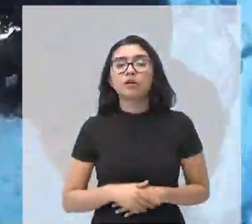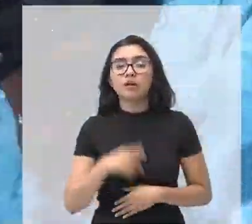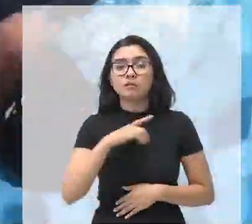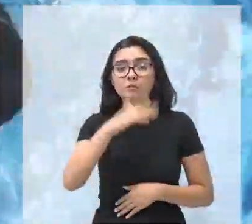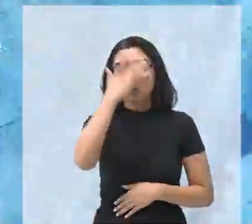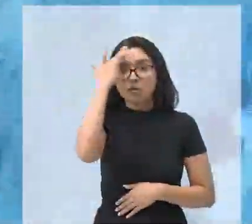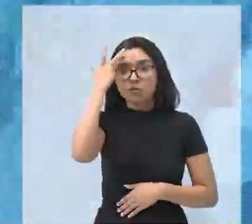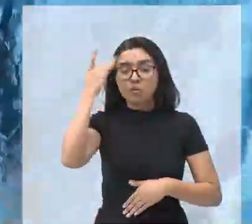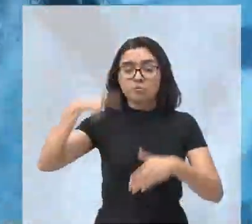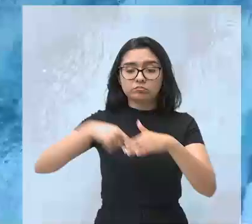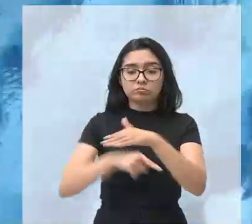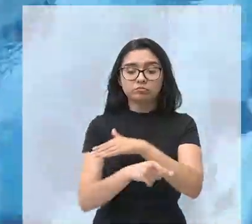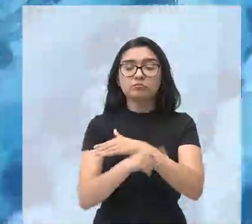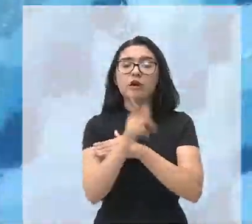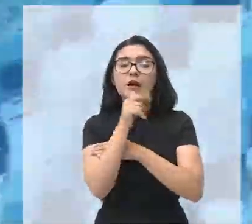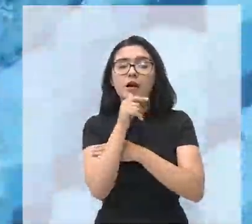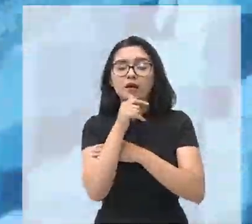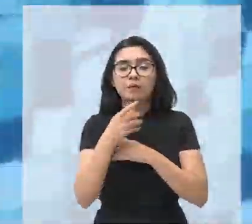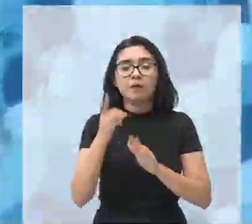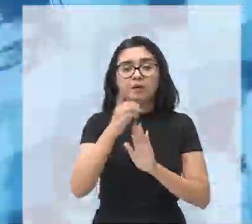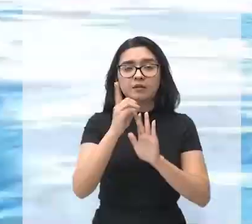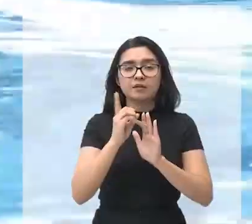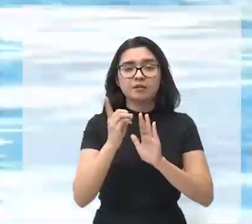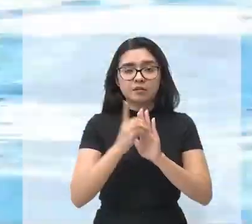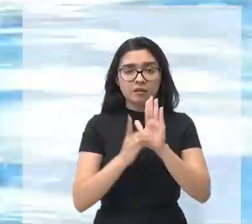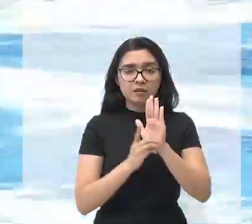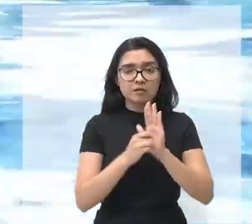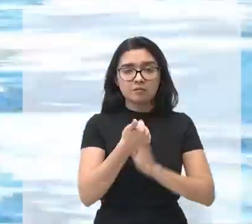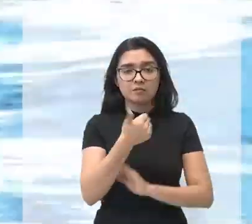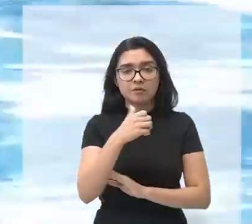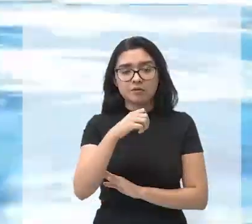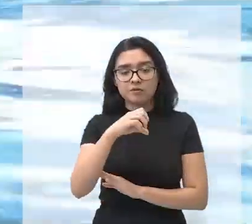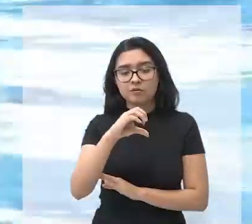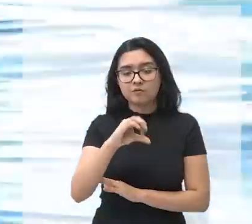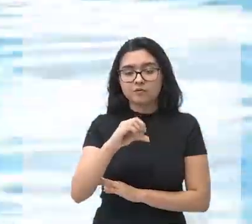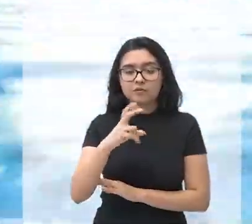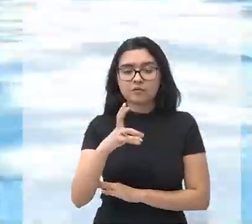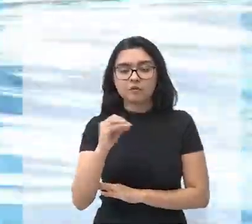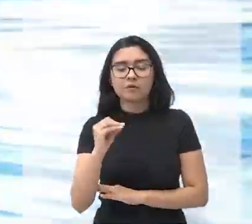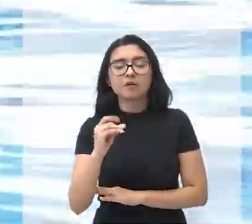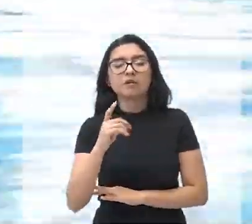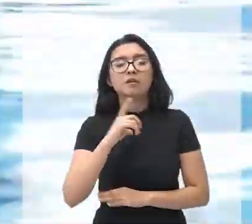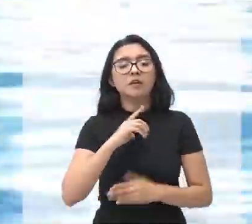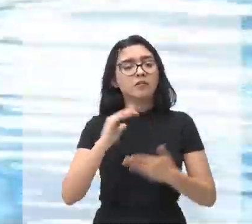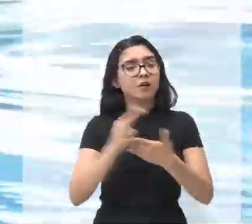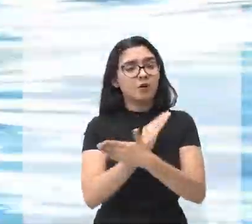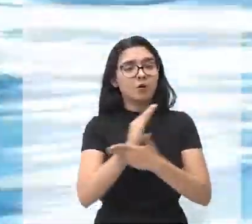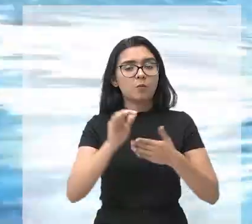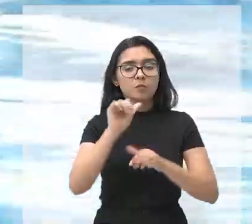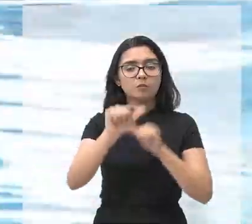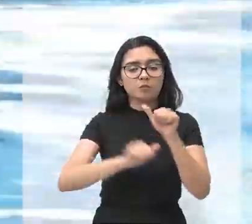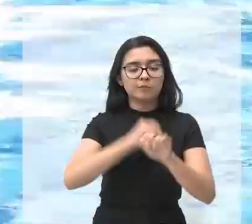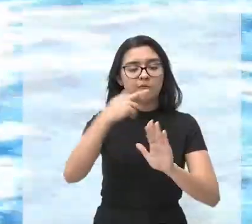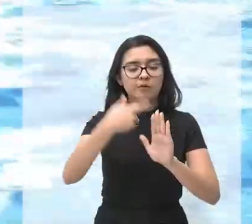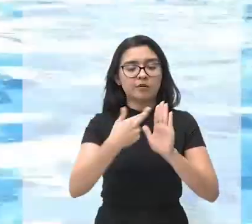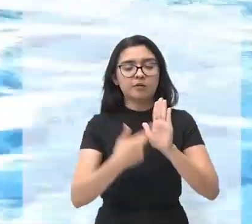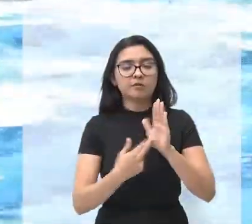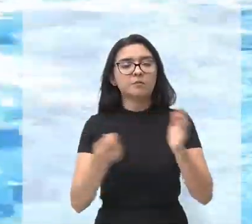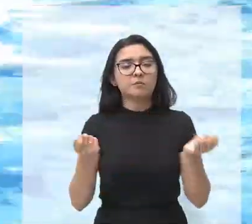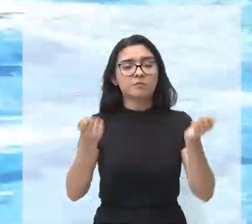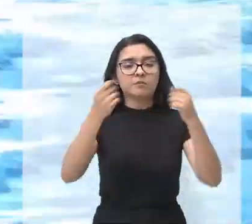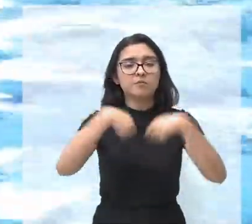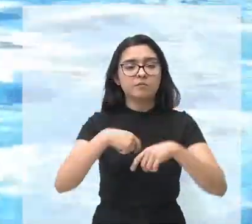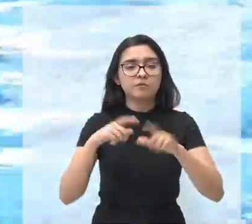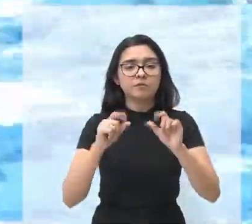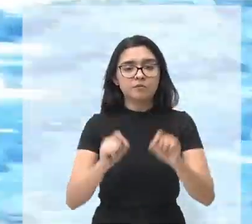nos praticantes. Lá na década de 1950, porém, foram feitas alterações nas regras que permitiram